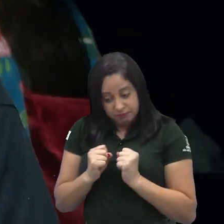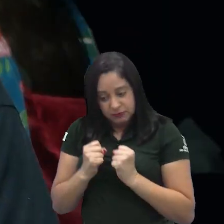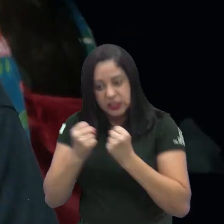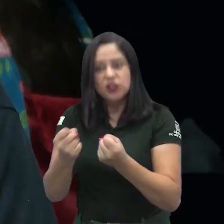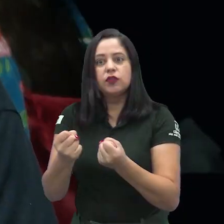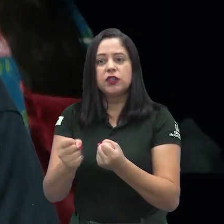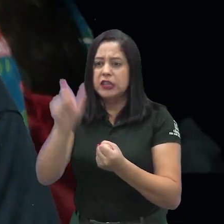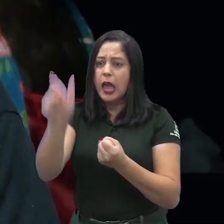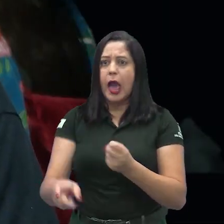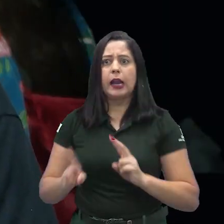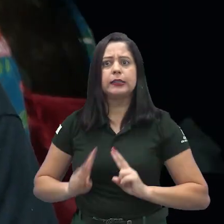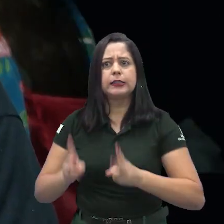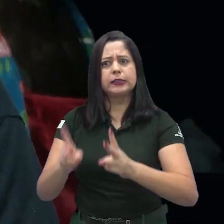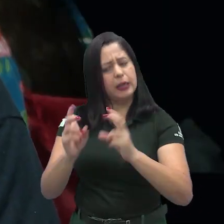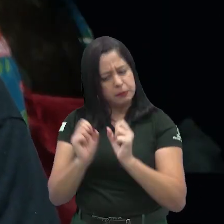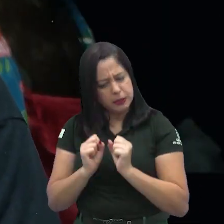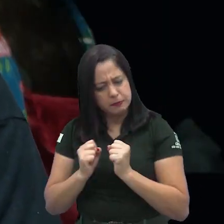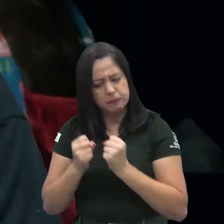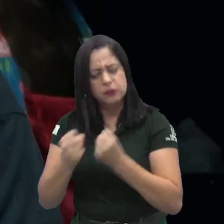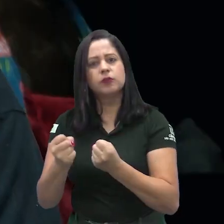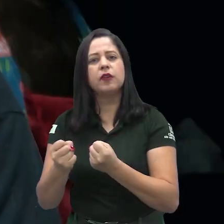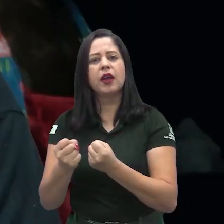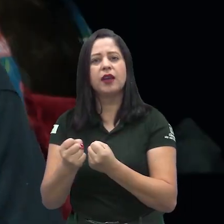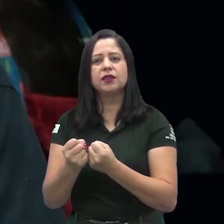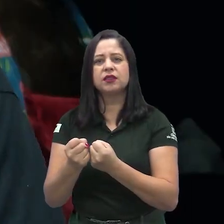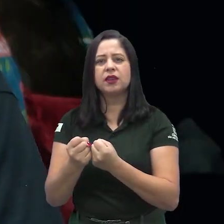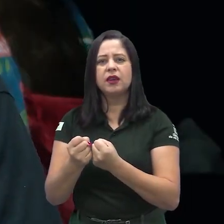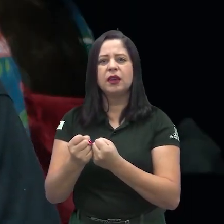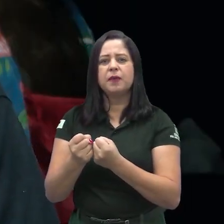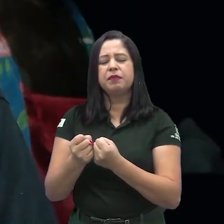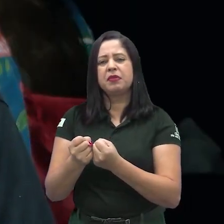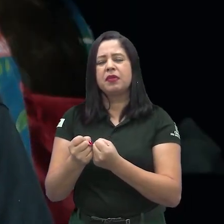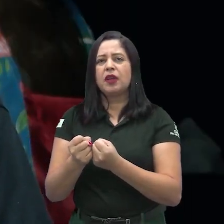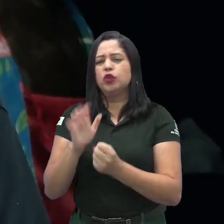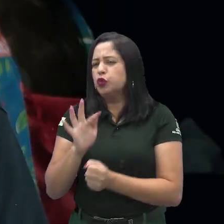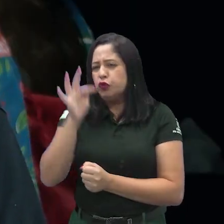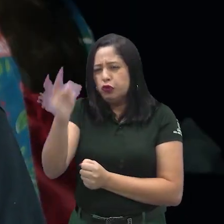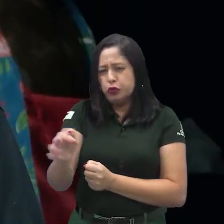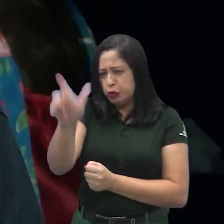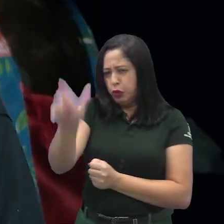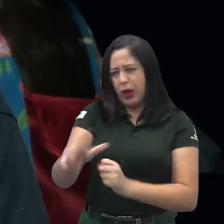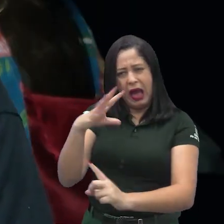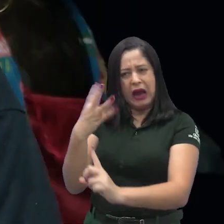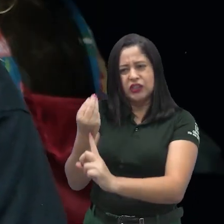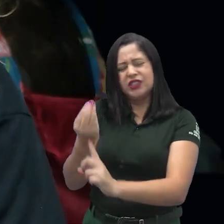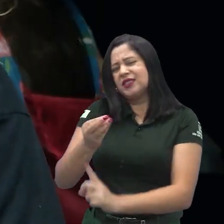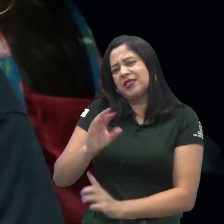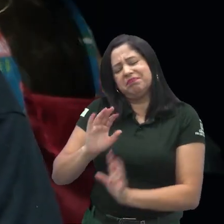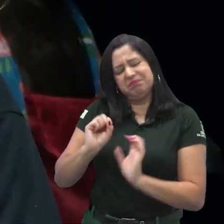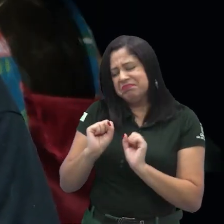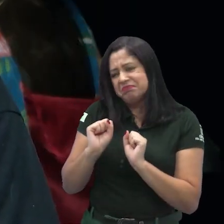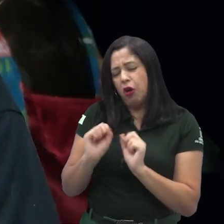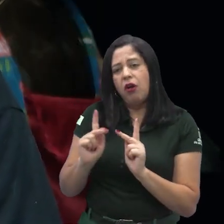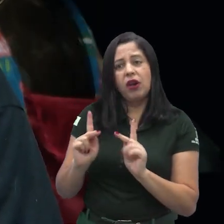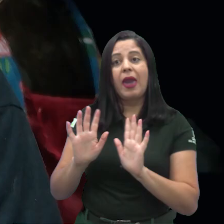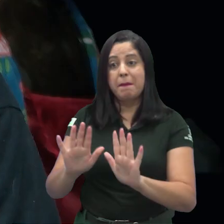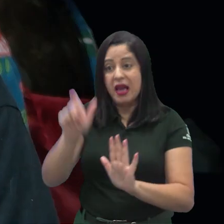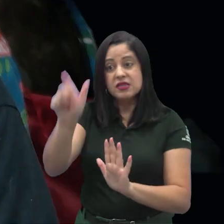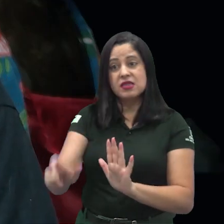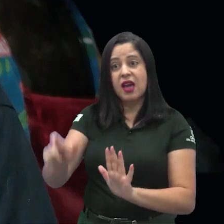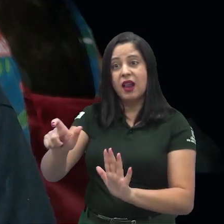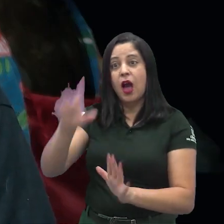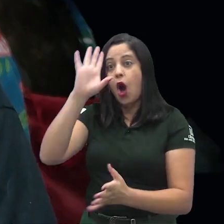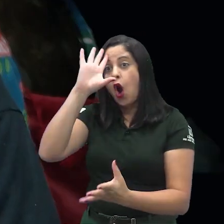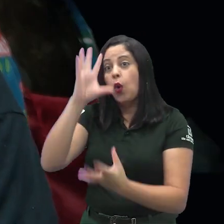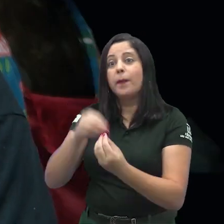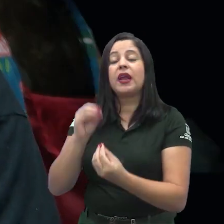que participa de tudo, extremamente dedicada, e que talvez ela não seja artista, mas ela já consegue entender que ela